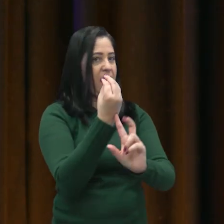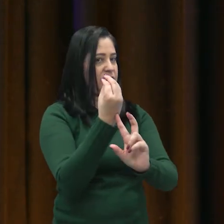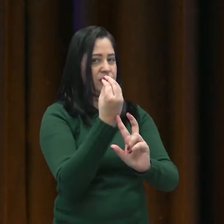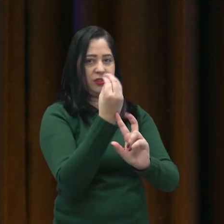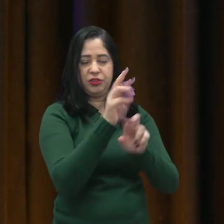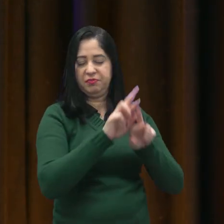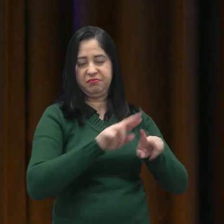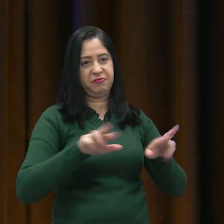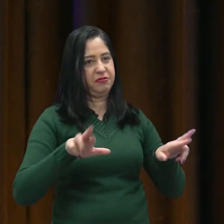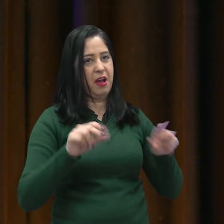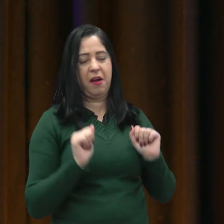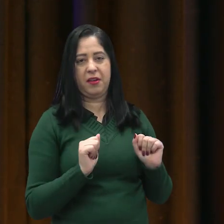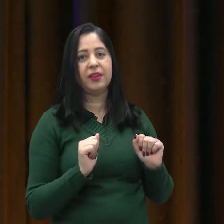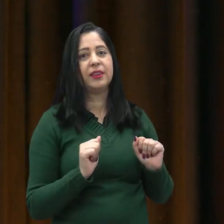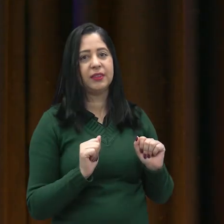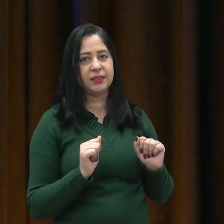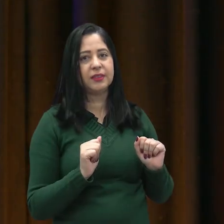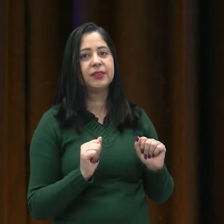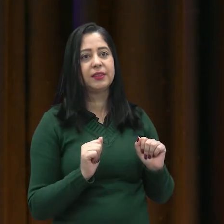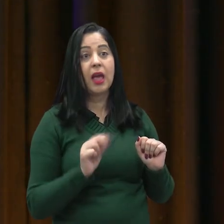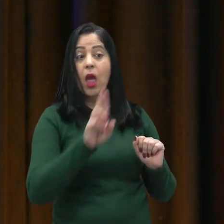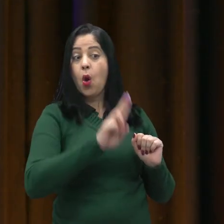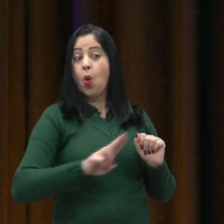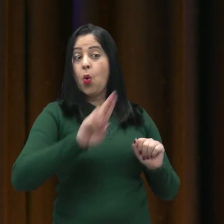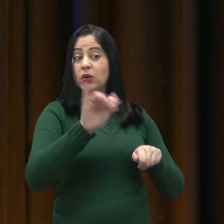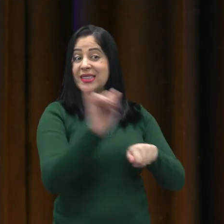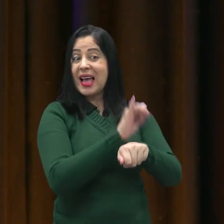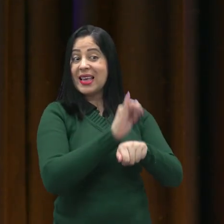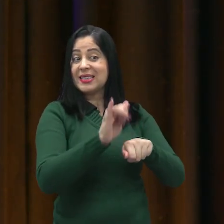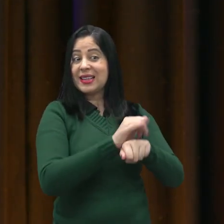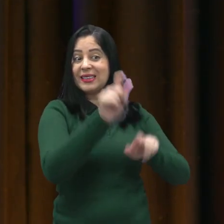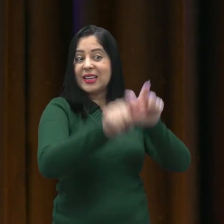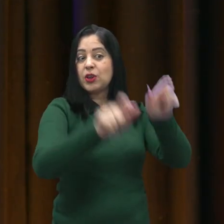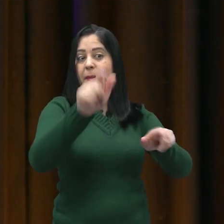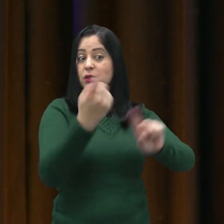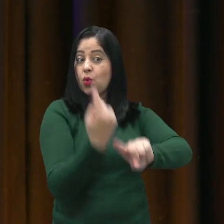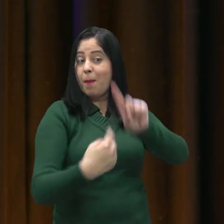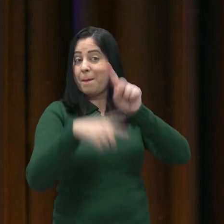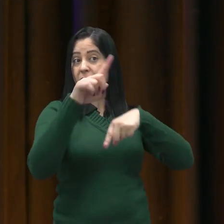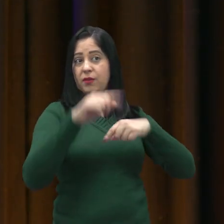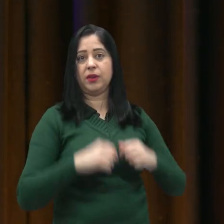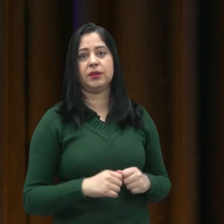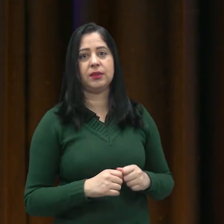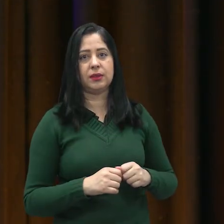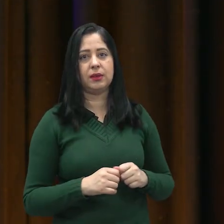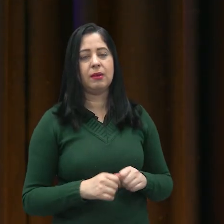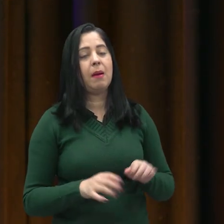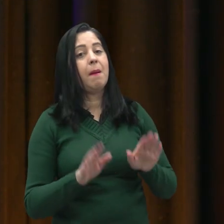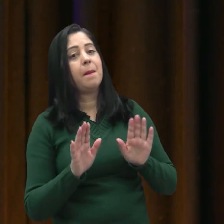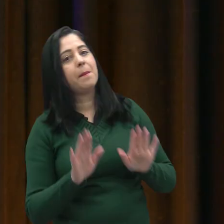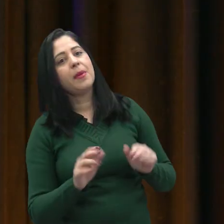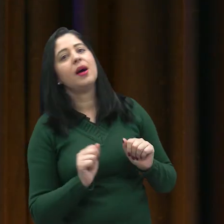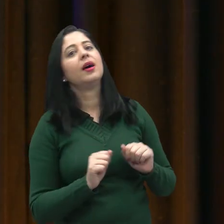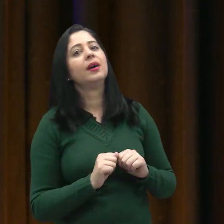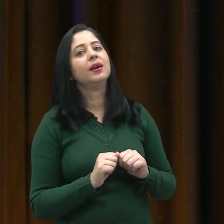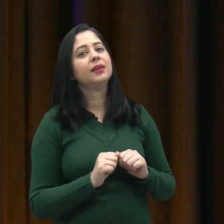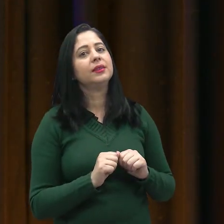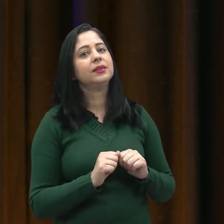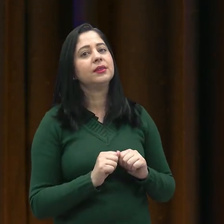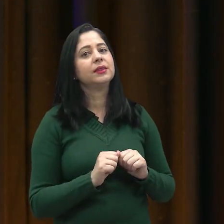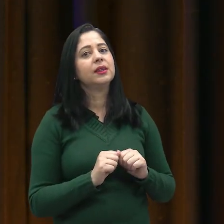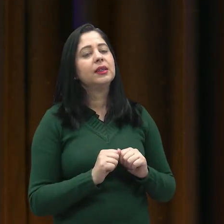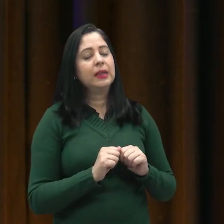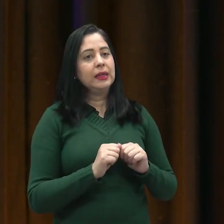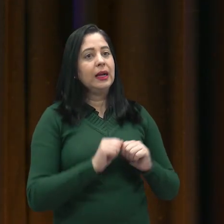possíveis ali que a gente utiliza para o paciente desenvolver. A diferença é que ela não tem